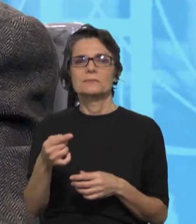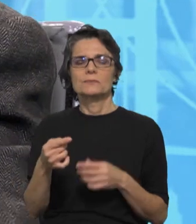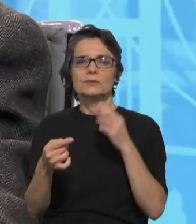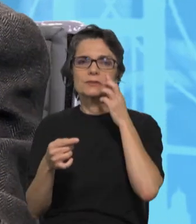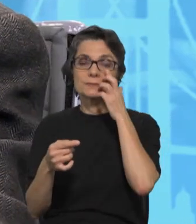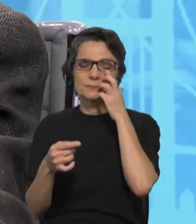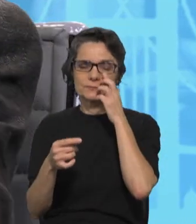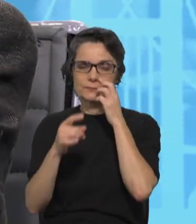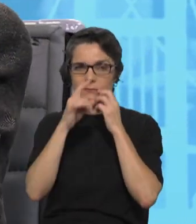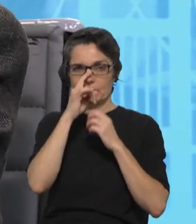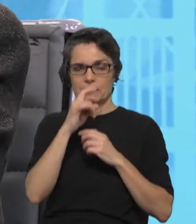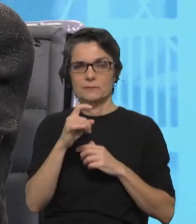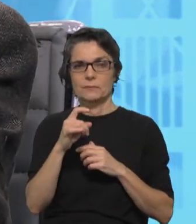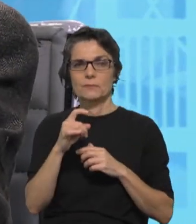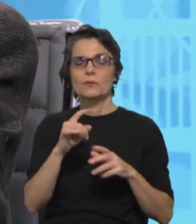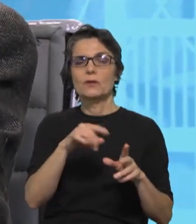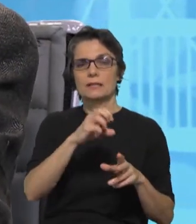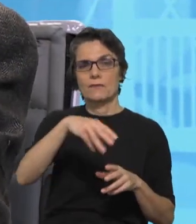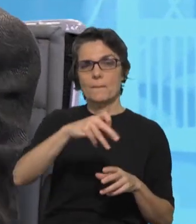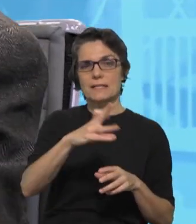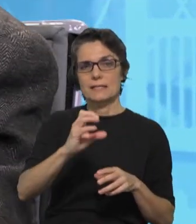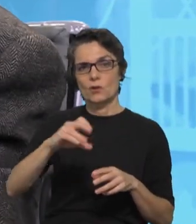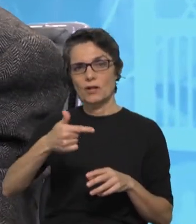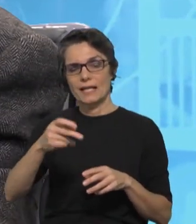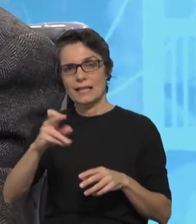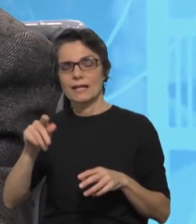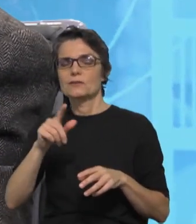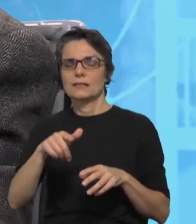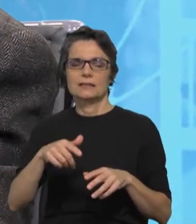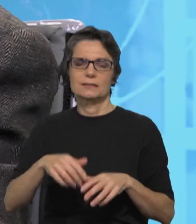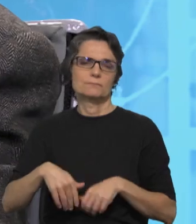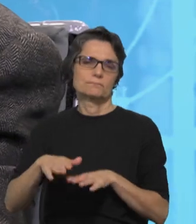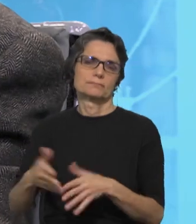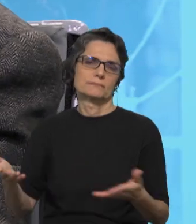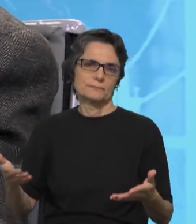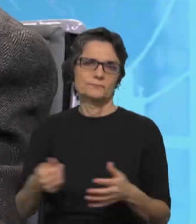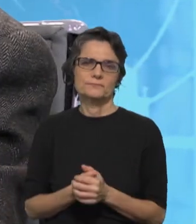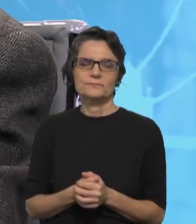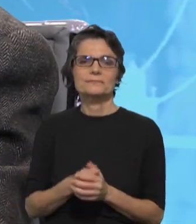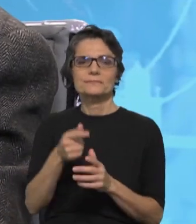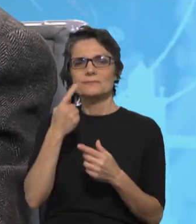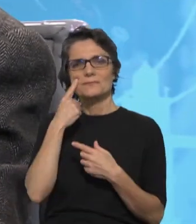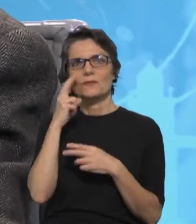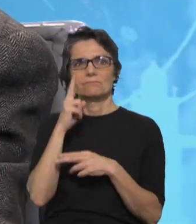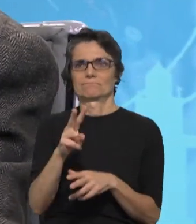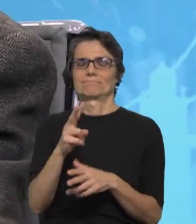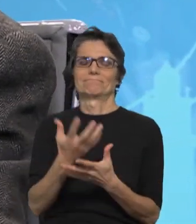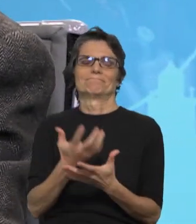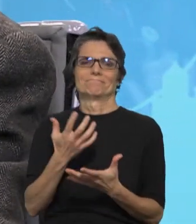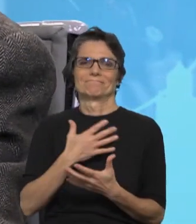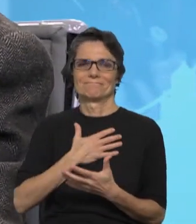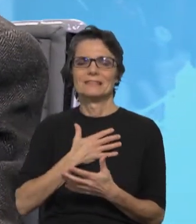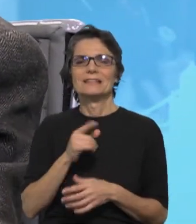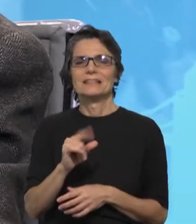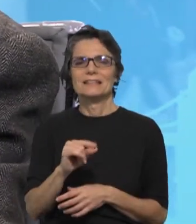chaimite com o Marcelo Caetano e era a rendição. E foi assim que eu vivi. Depois, há um